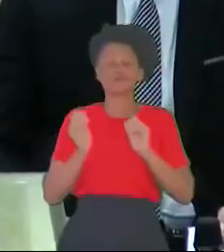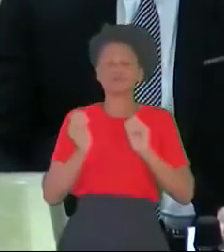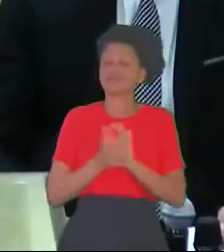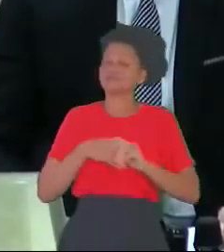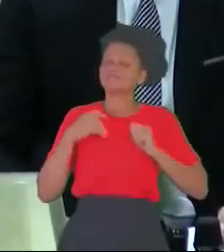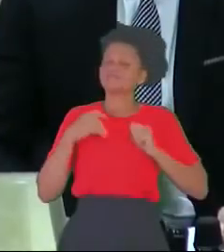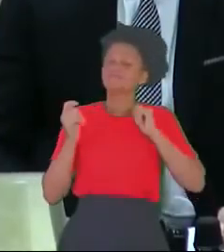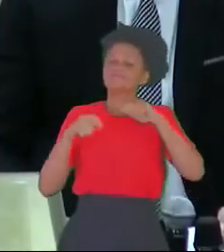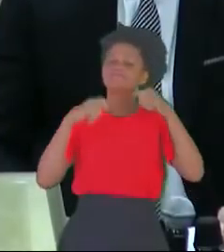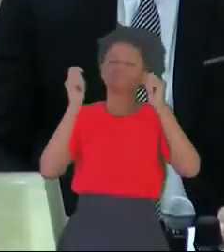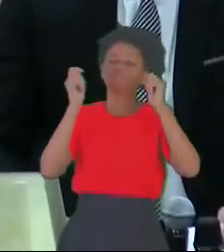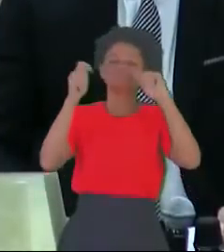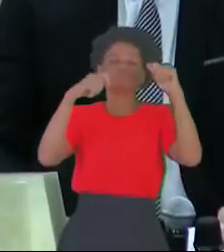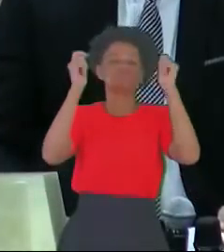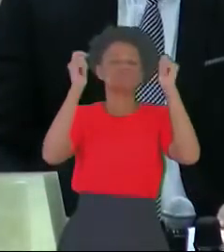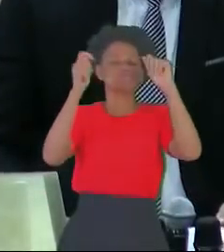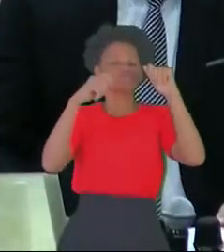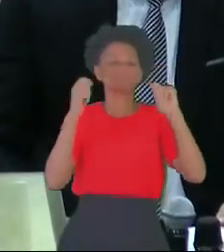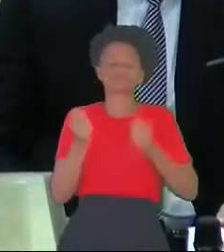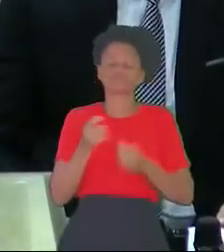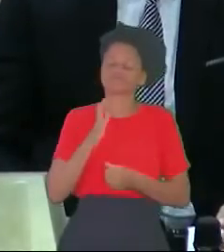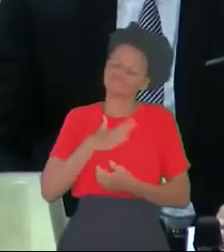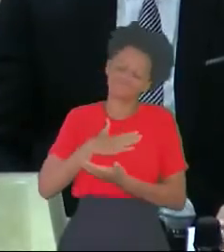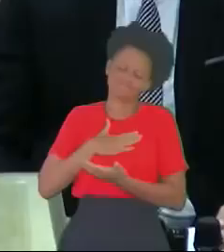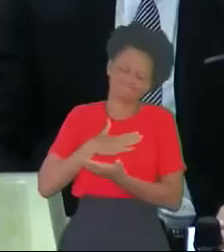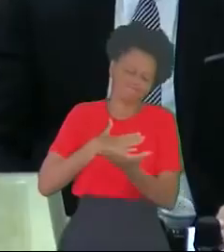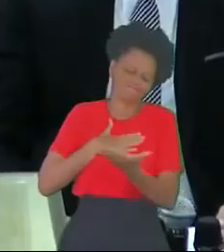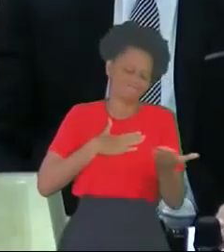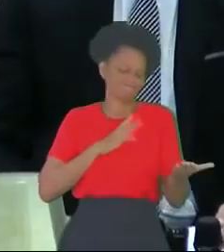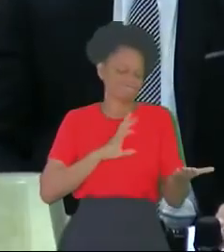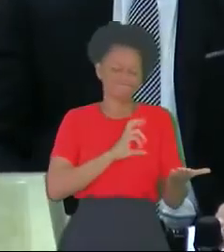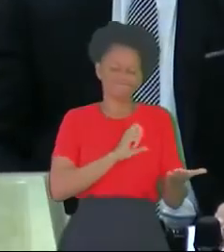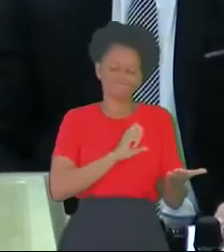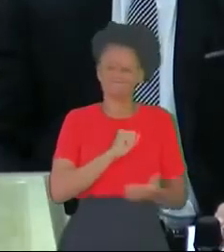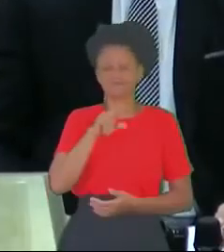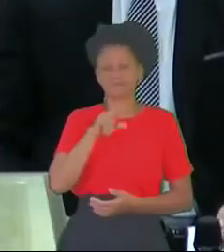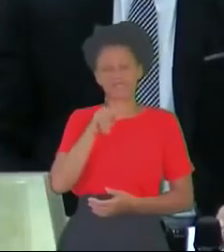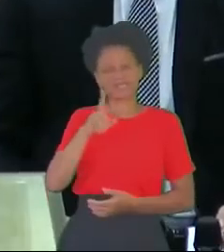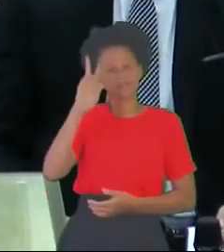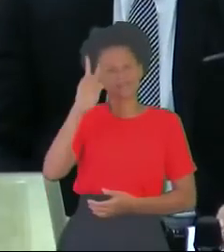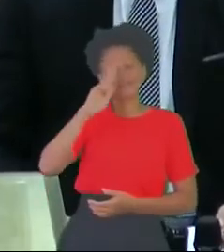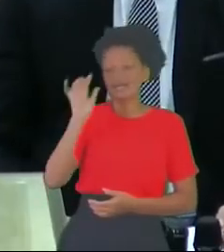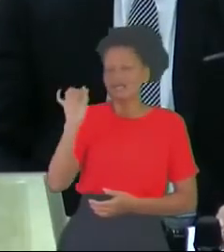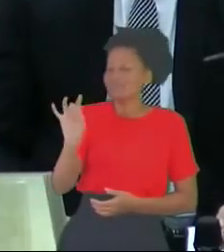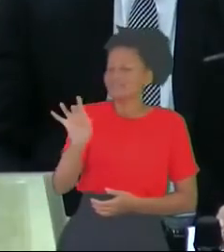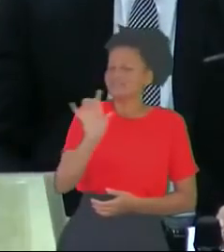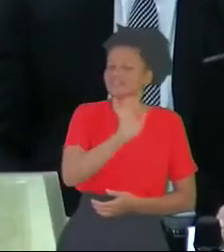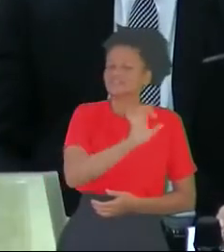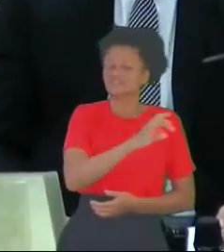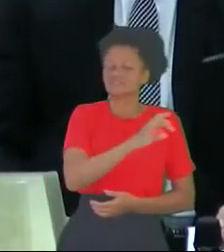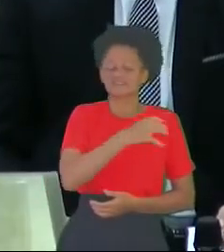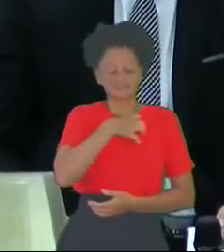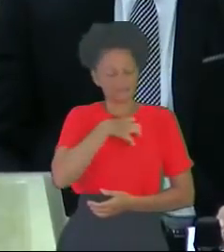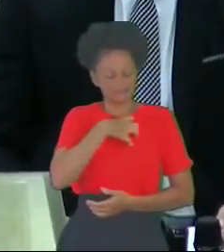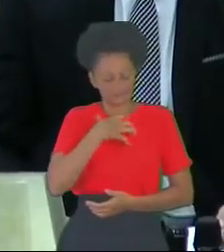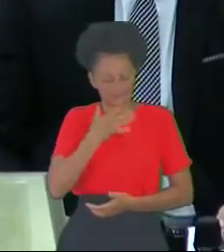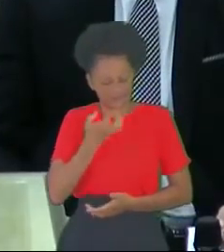Aleluia. Oh, meus amados irmãos, que o Senhor faça cada um de nós sentir que Ele quer